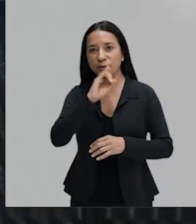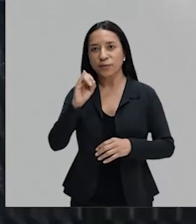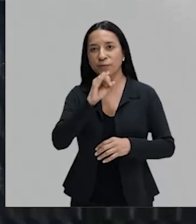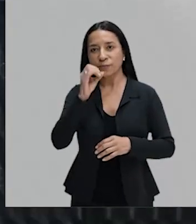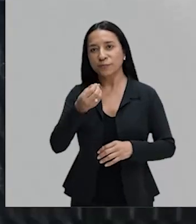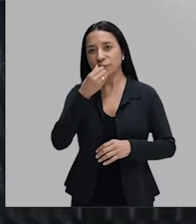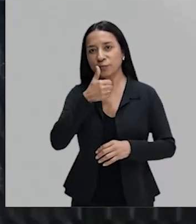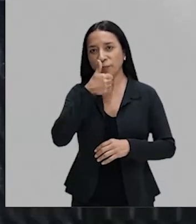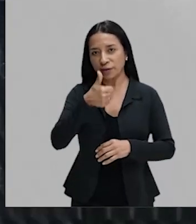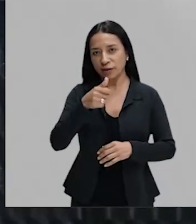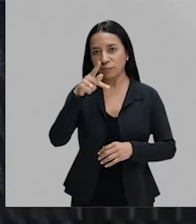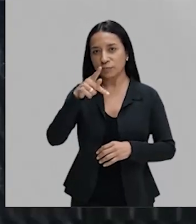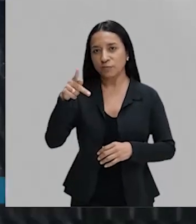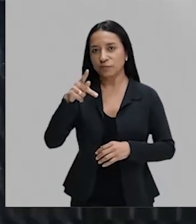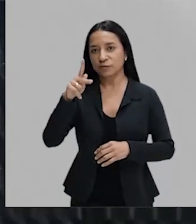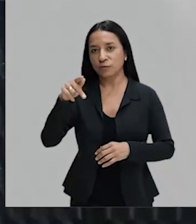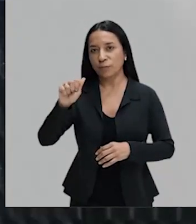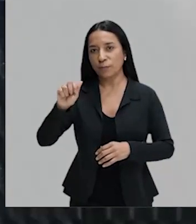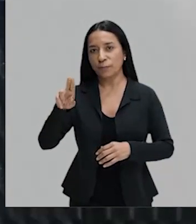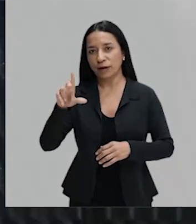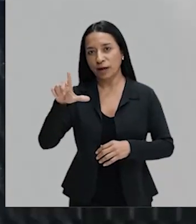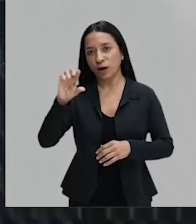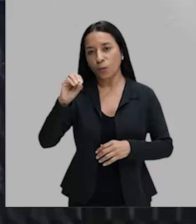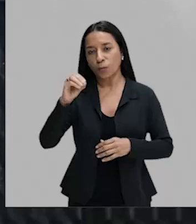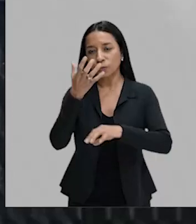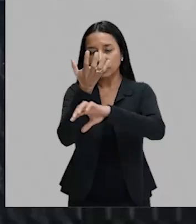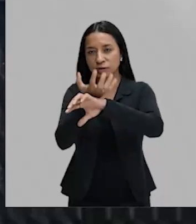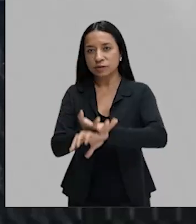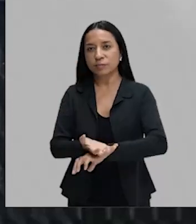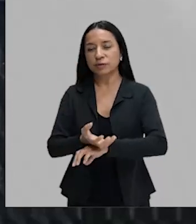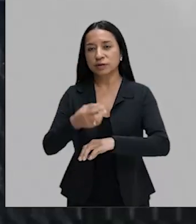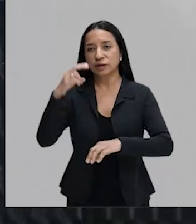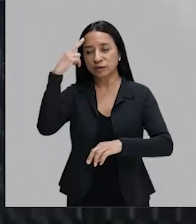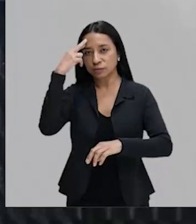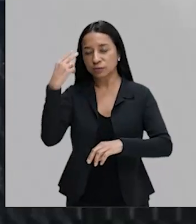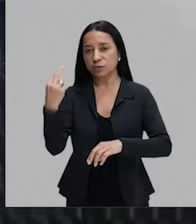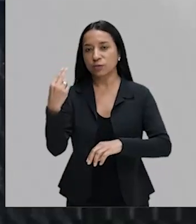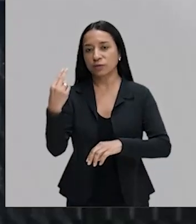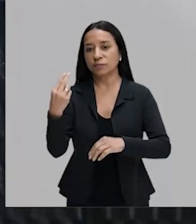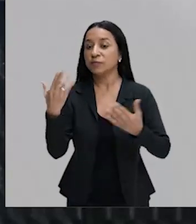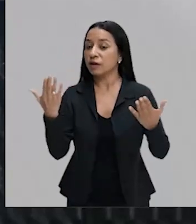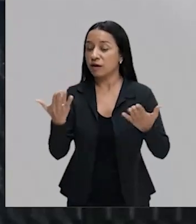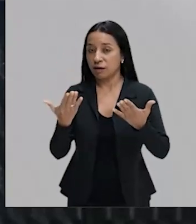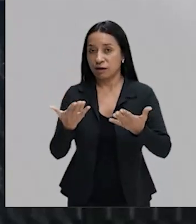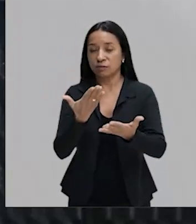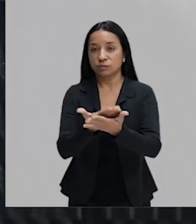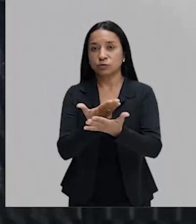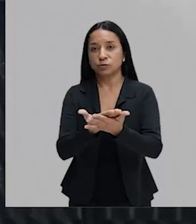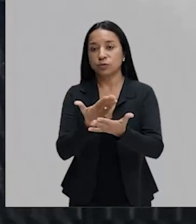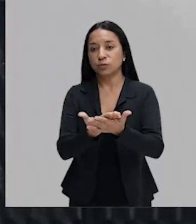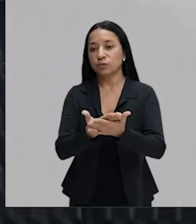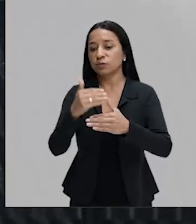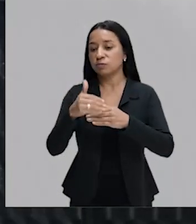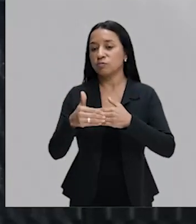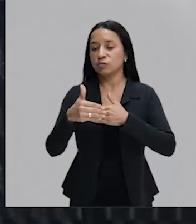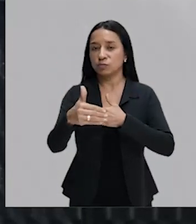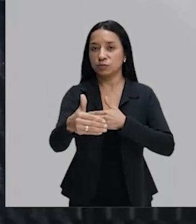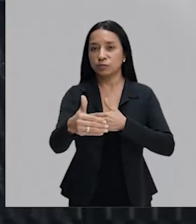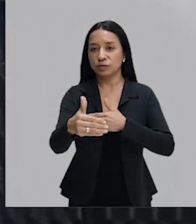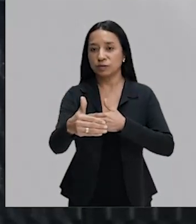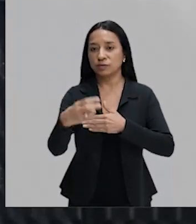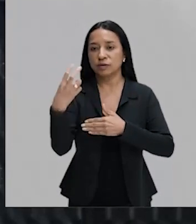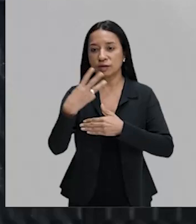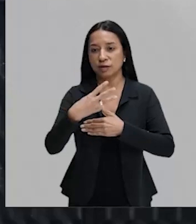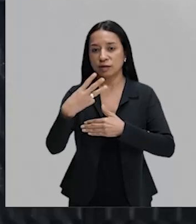aí, pessoal, tudo bem? Professor Paulo Gereba de História. Nossa aula de hoje, dando prosseguimento à